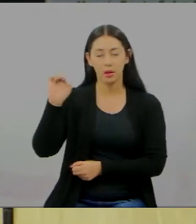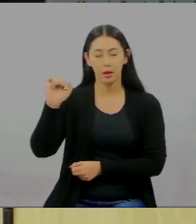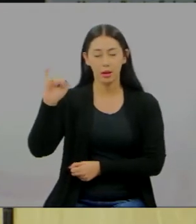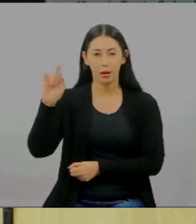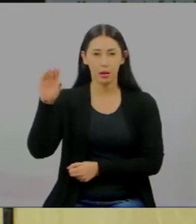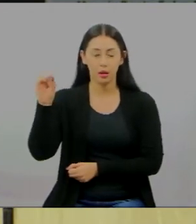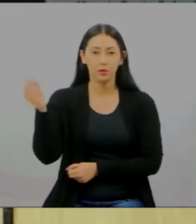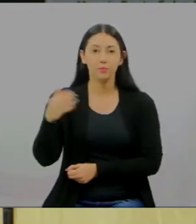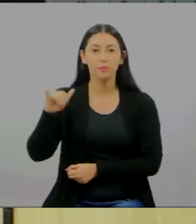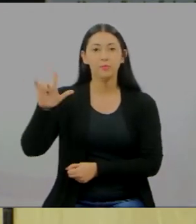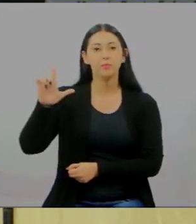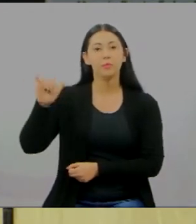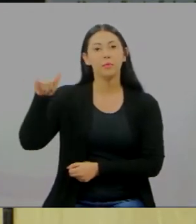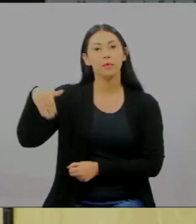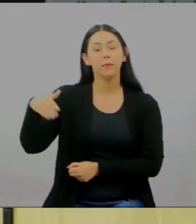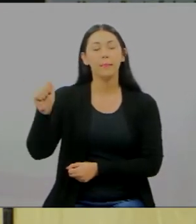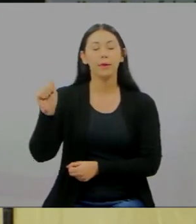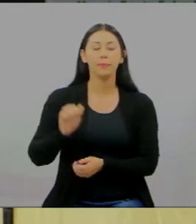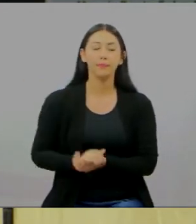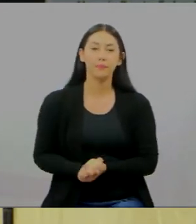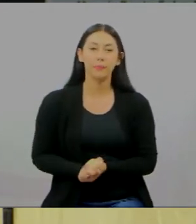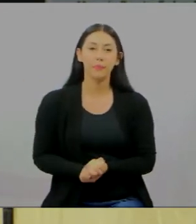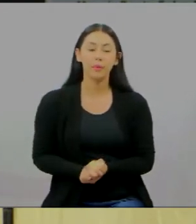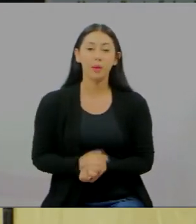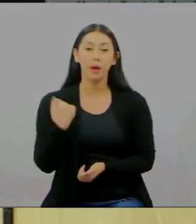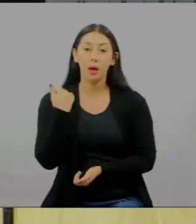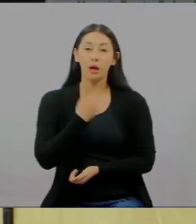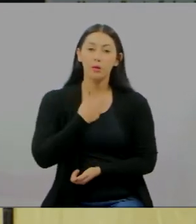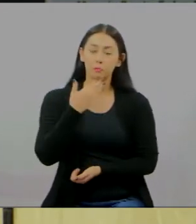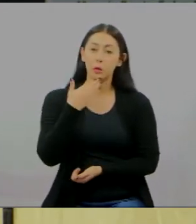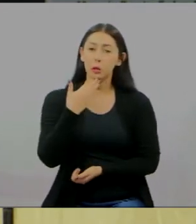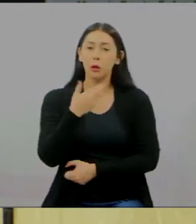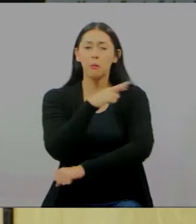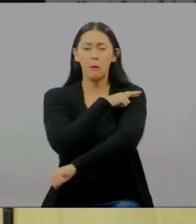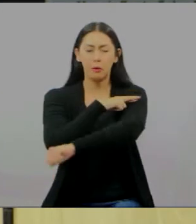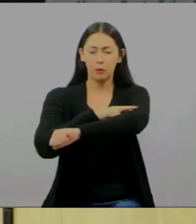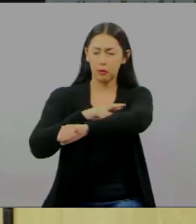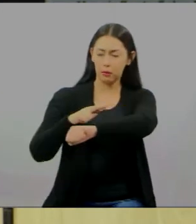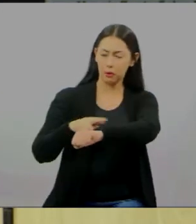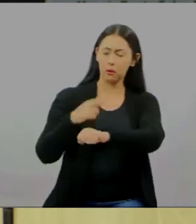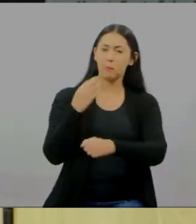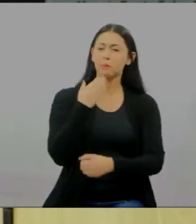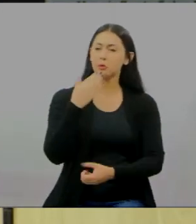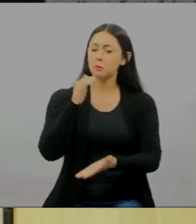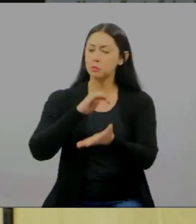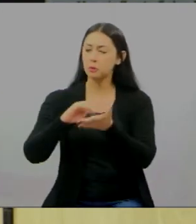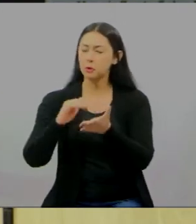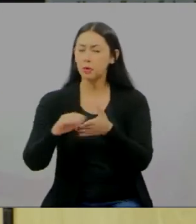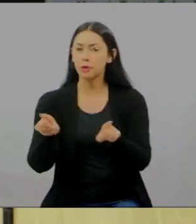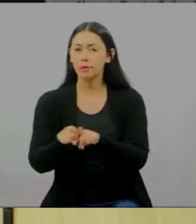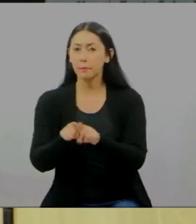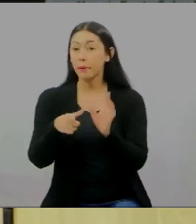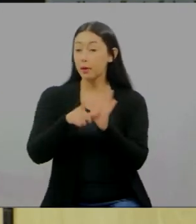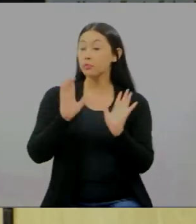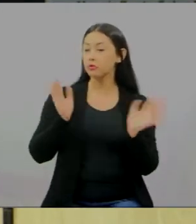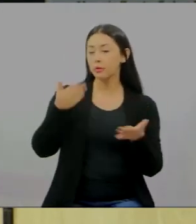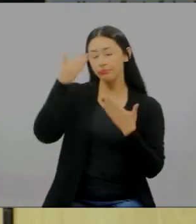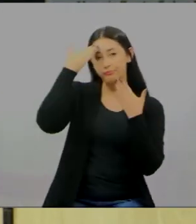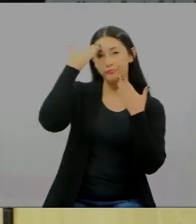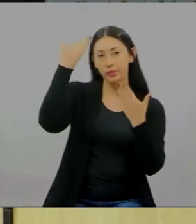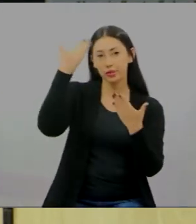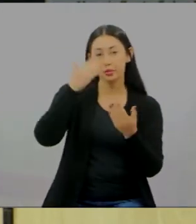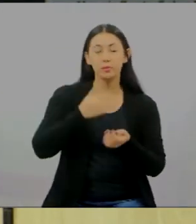Assim sendo, muito respeitosamente, recorremos à compreensão e aos préstimos dessa secretaria e, antecipando agradecimento pela atenção